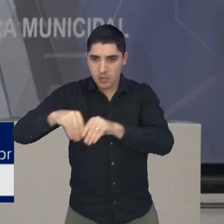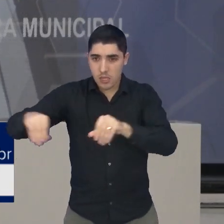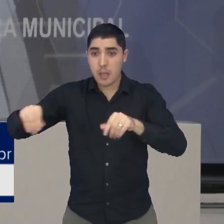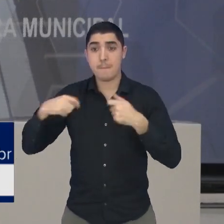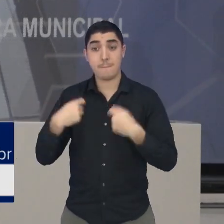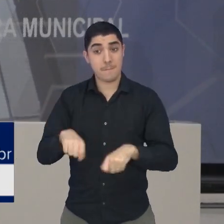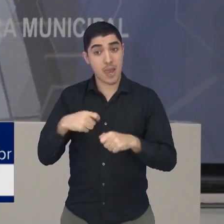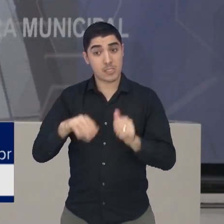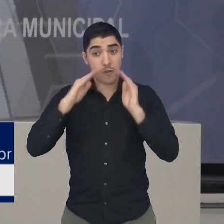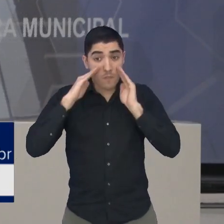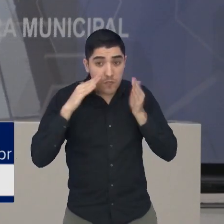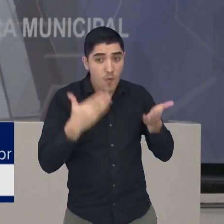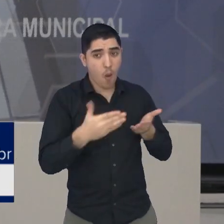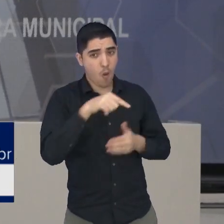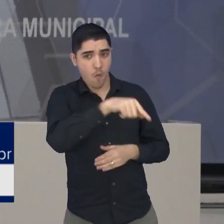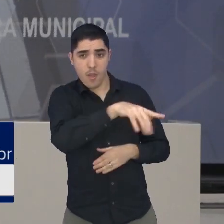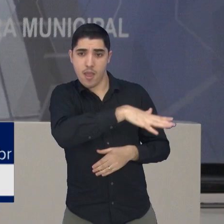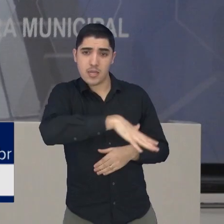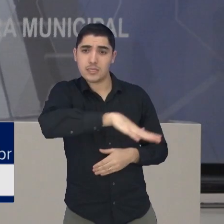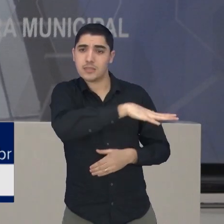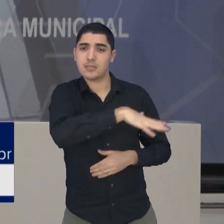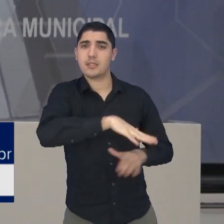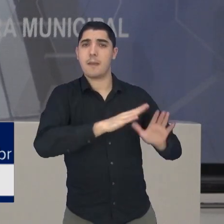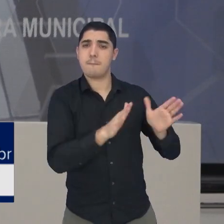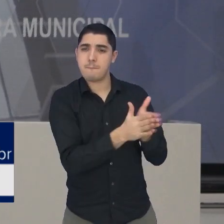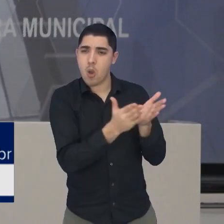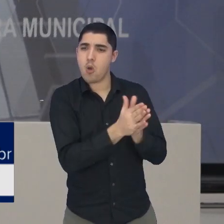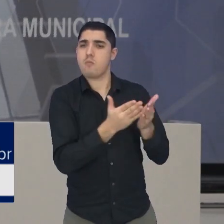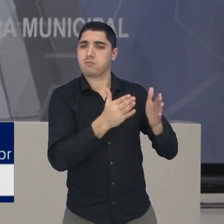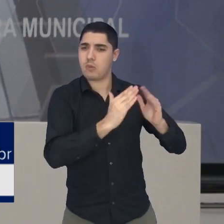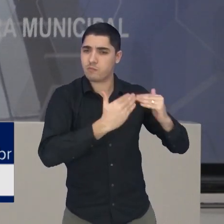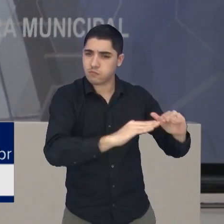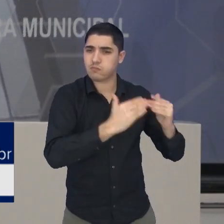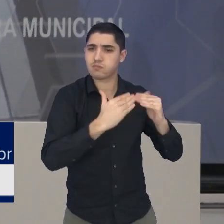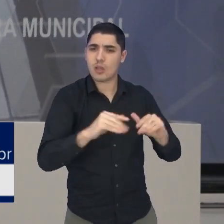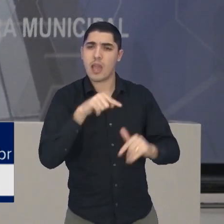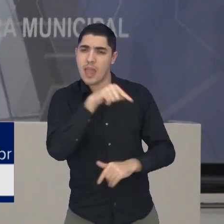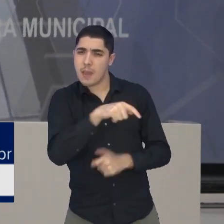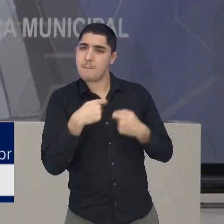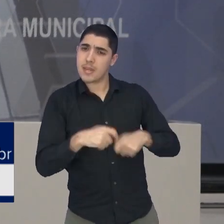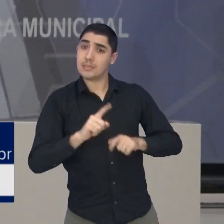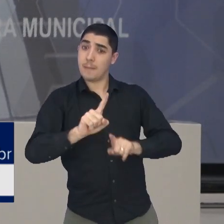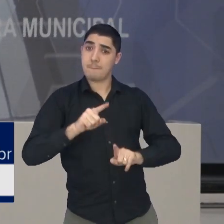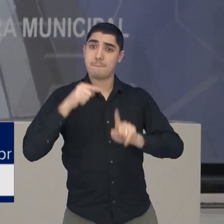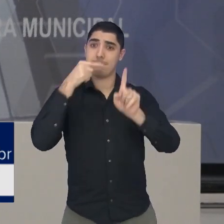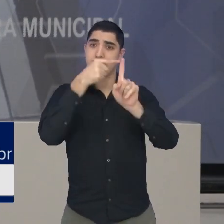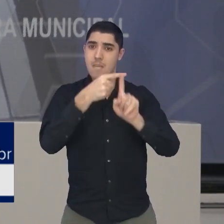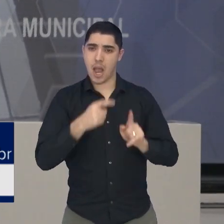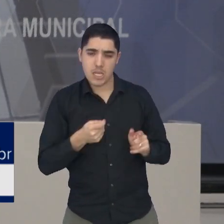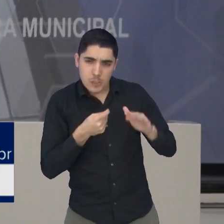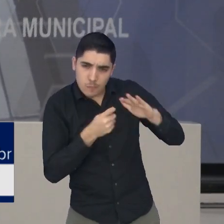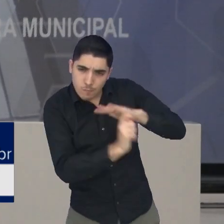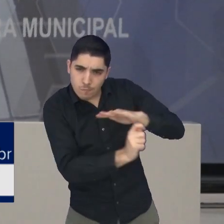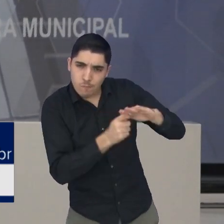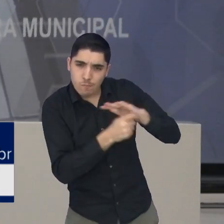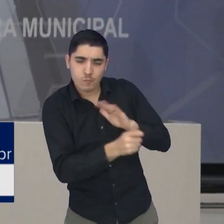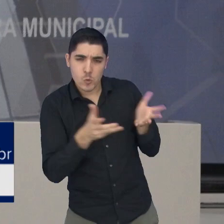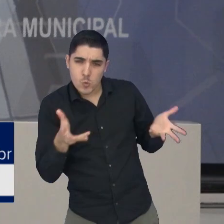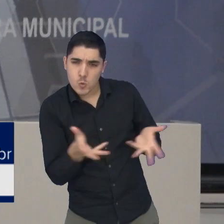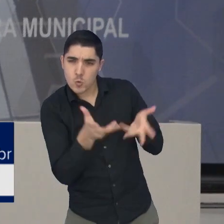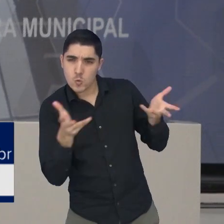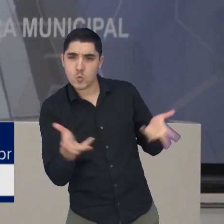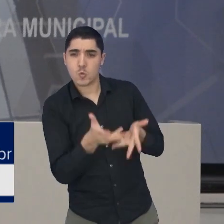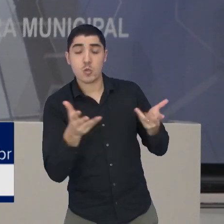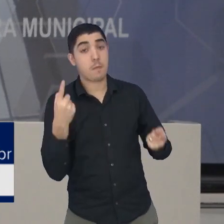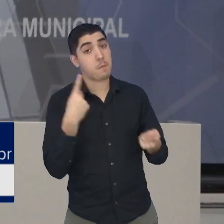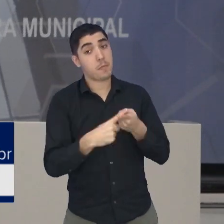a estes bairros que precisam de uma vida mais ativa, de mais investimento, de verticalização, de adensamento, até